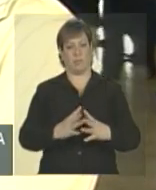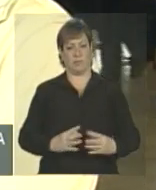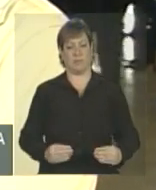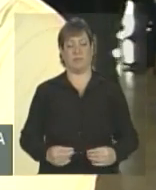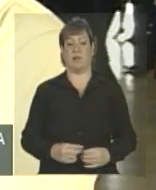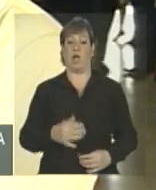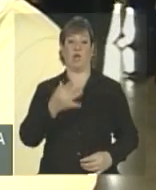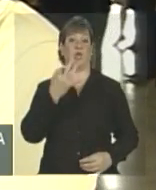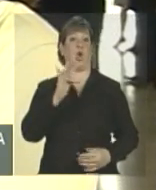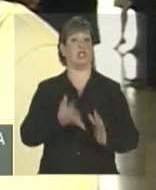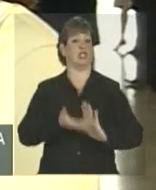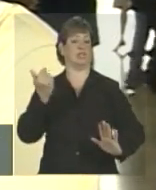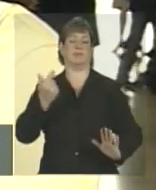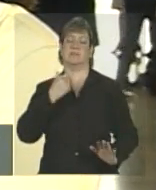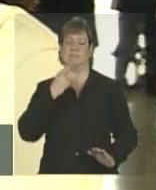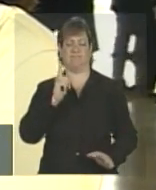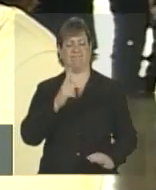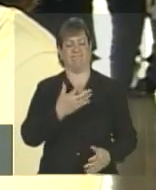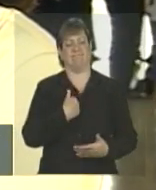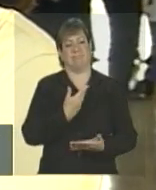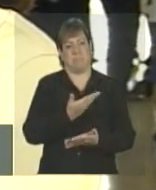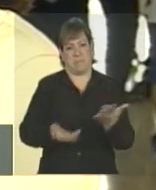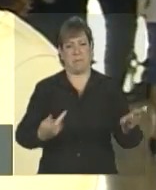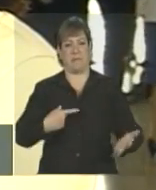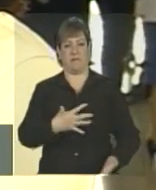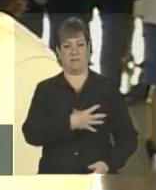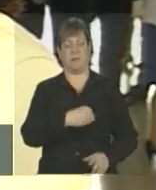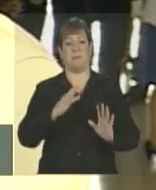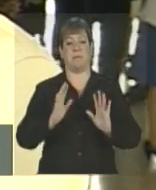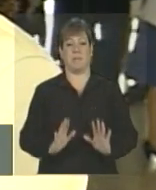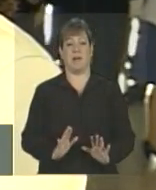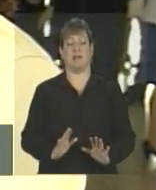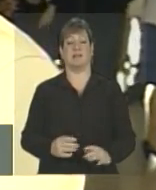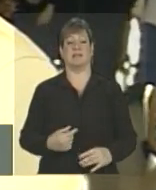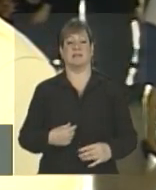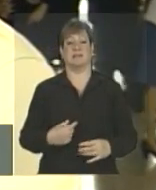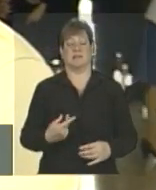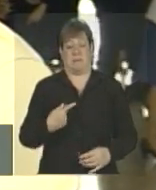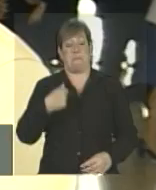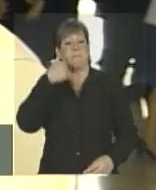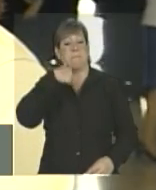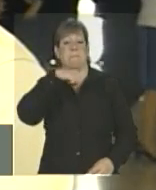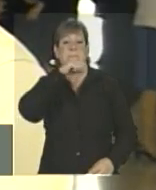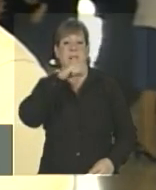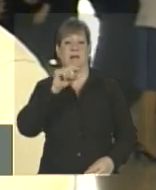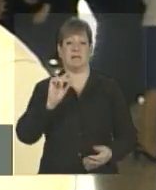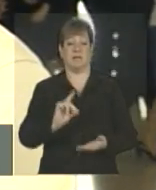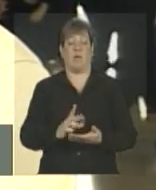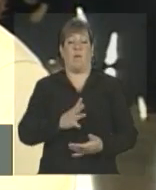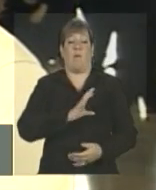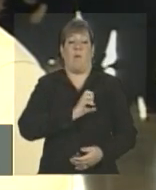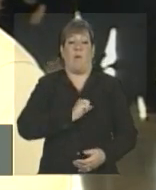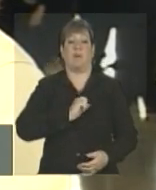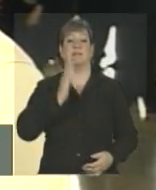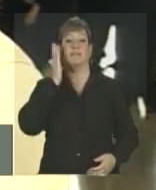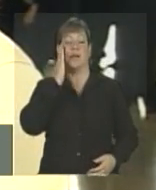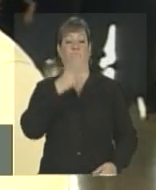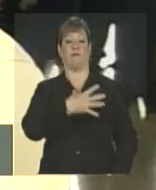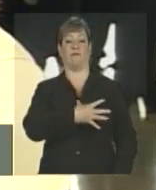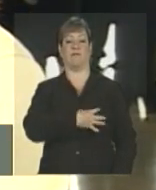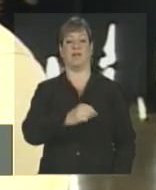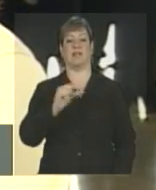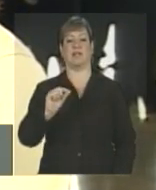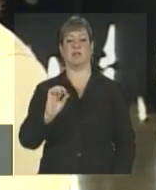Não tira a dor, mas pelo menos a gente fica... mãe, né, que gosta de saber que os filhos